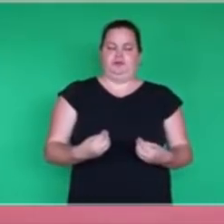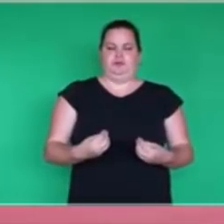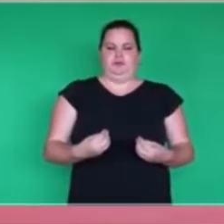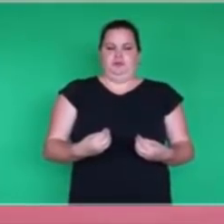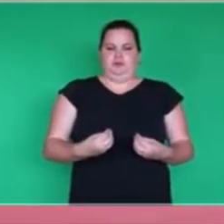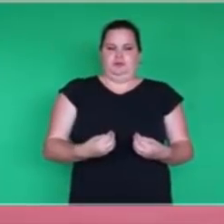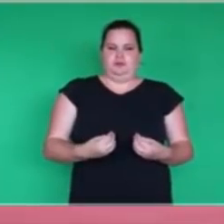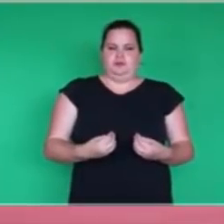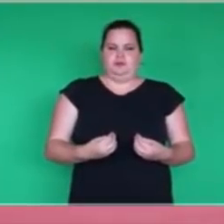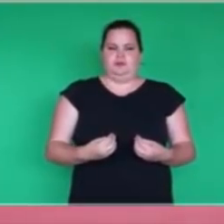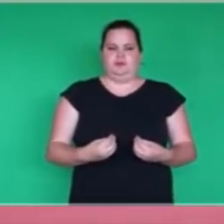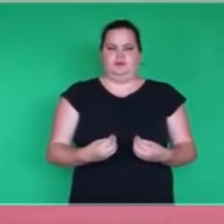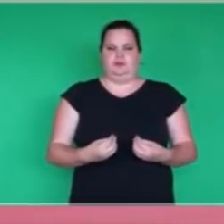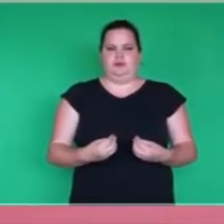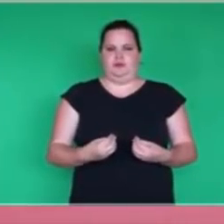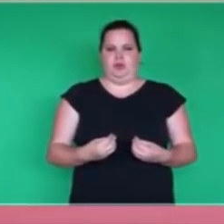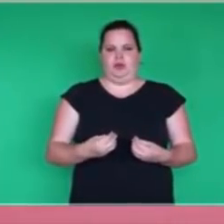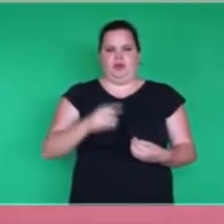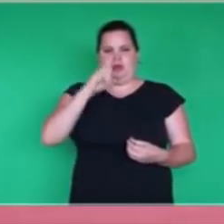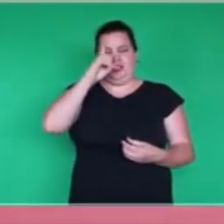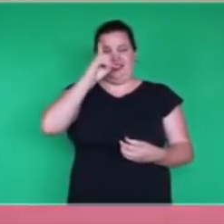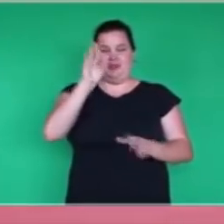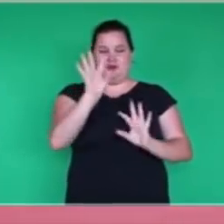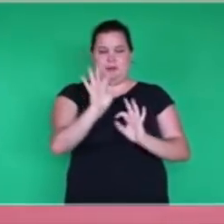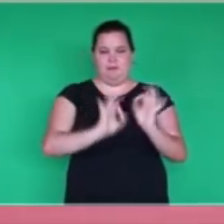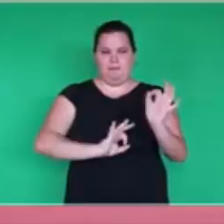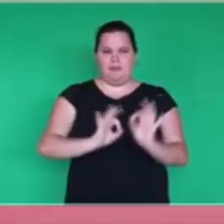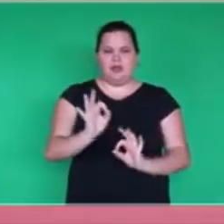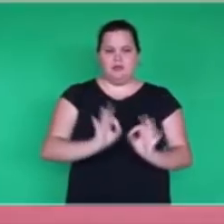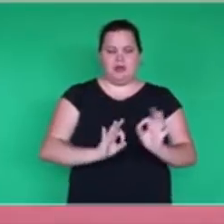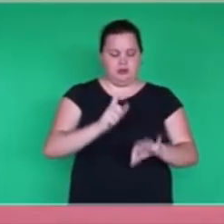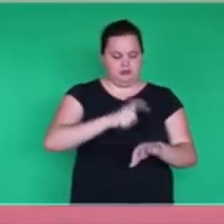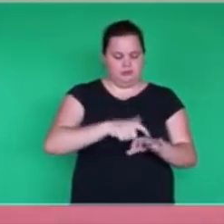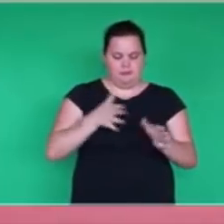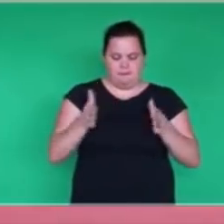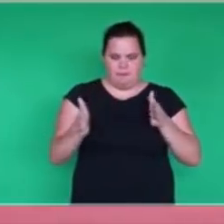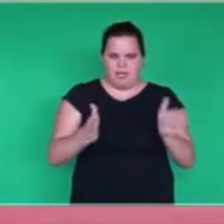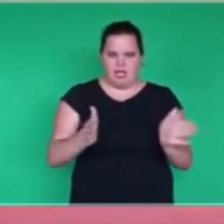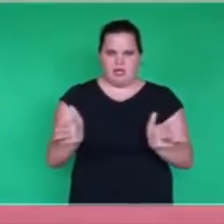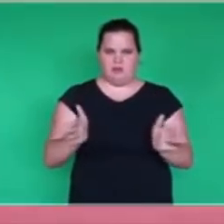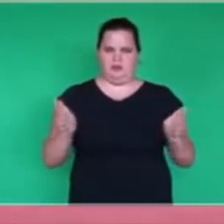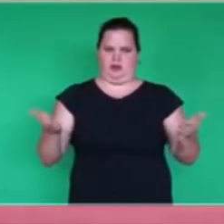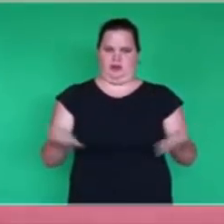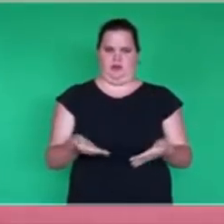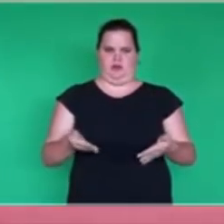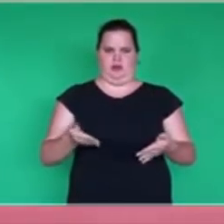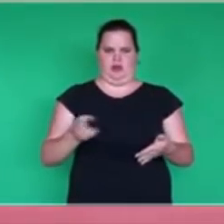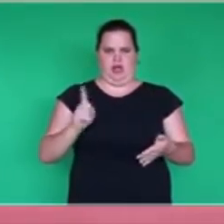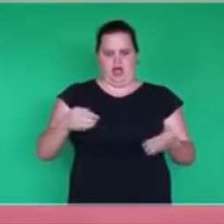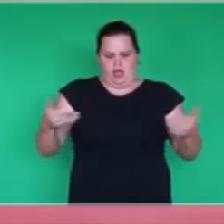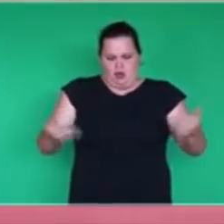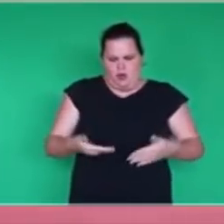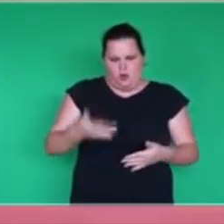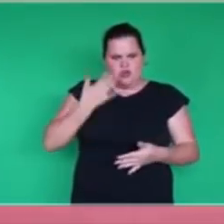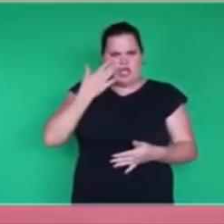está programado para este tempo. Não é para hoje, para amanhã, não importa.